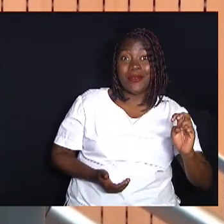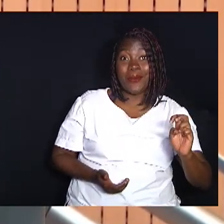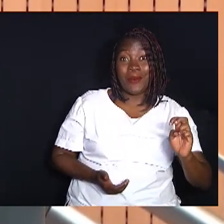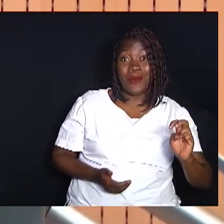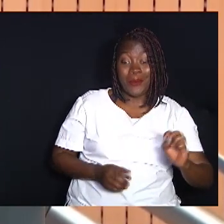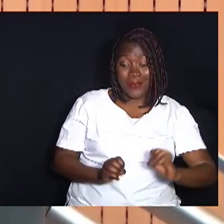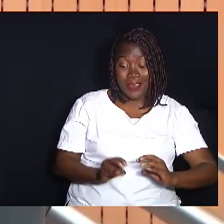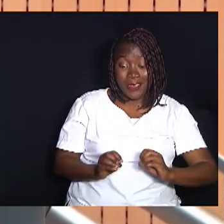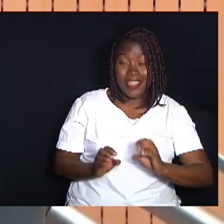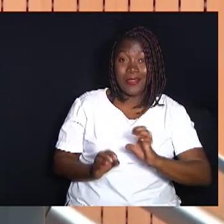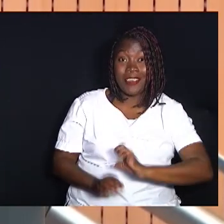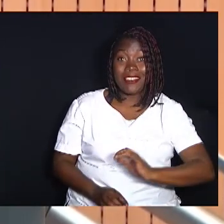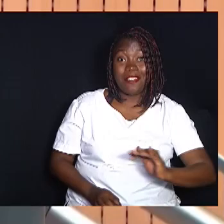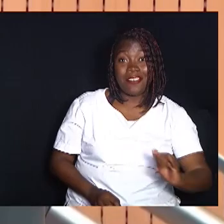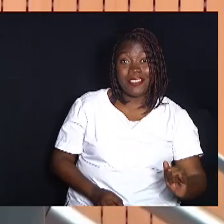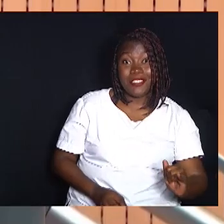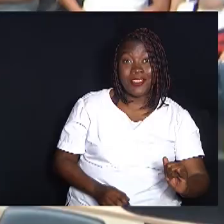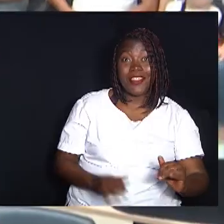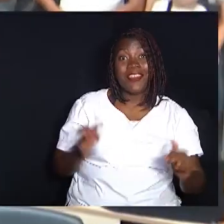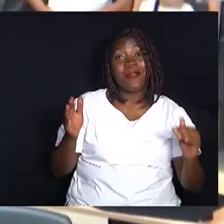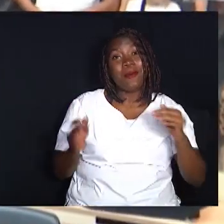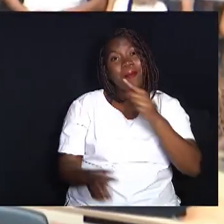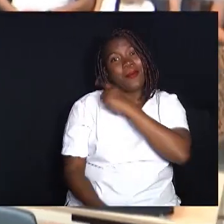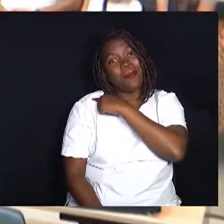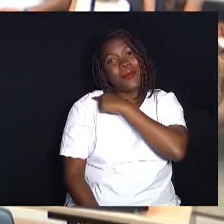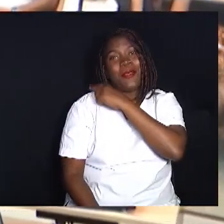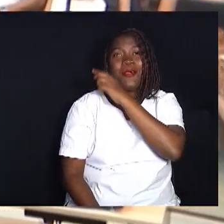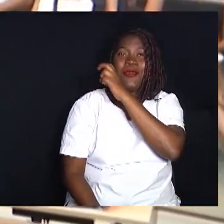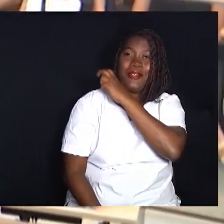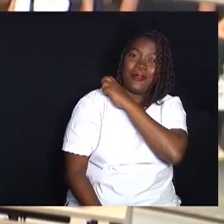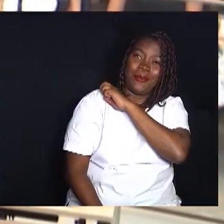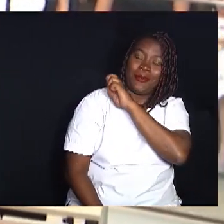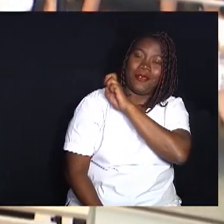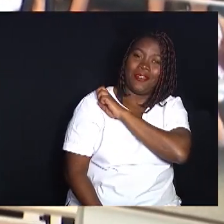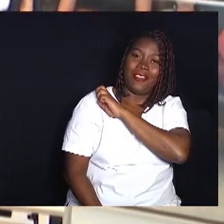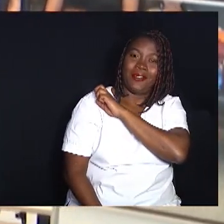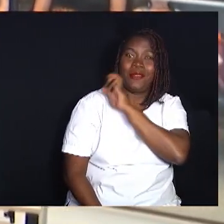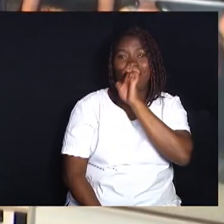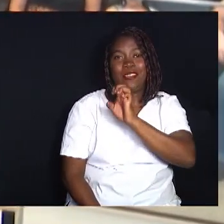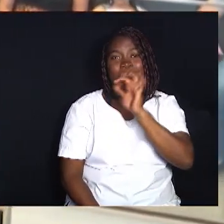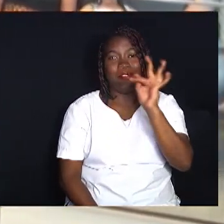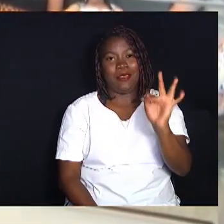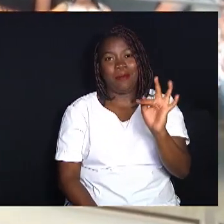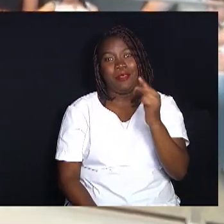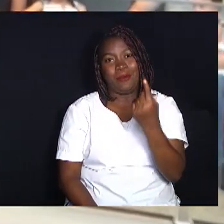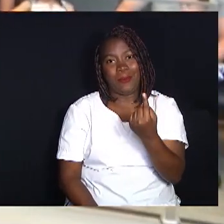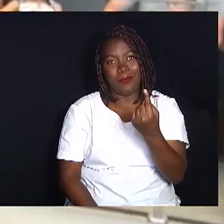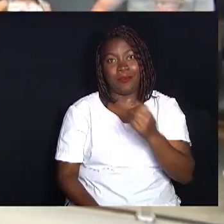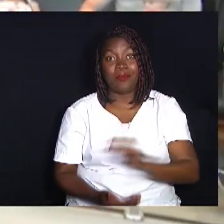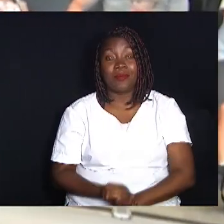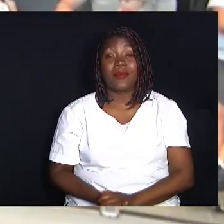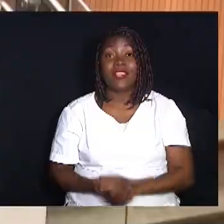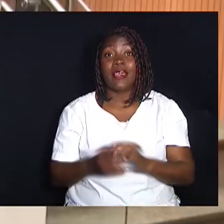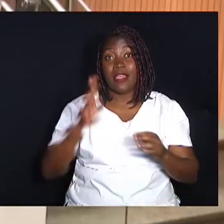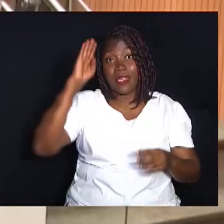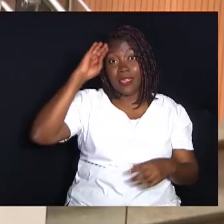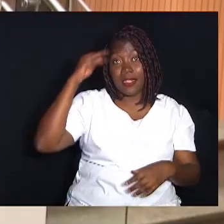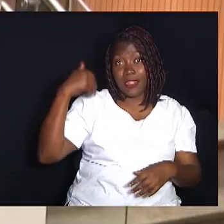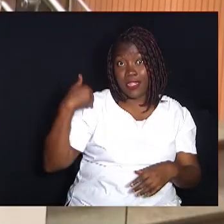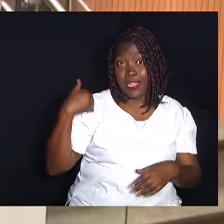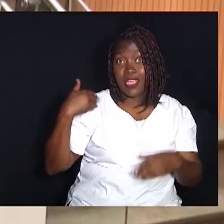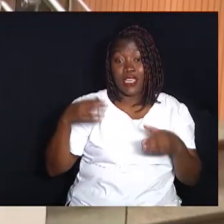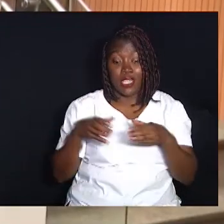e do 1º ao 5º ano do Ensino Fundamental 1. Além da vereadora Débora Palermo e de membros da equipe do Instituto de